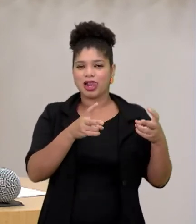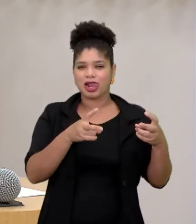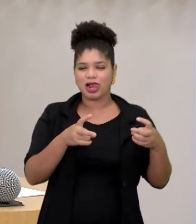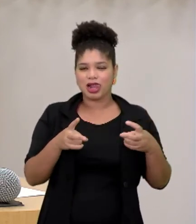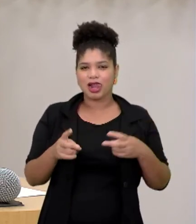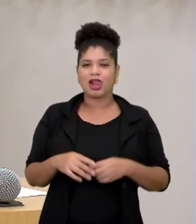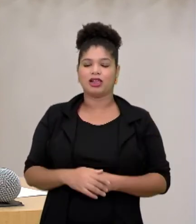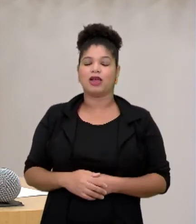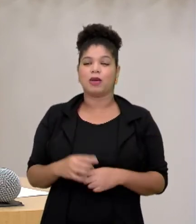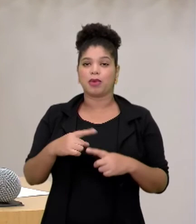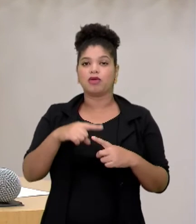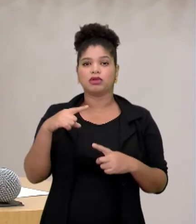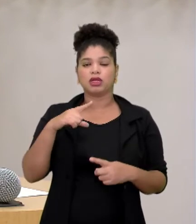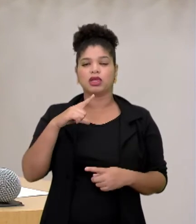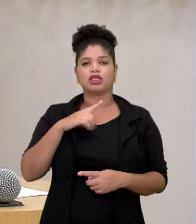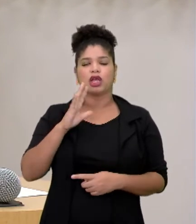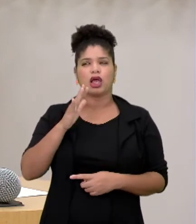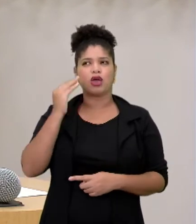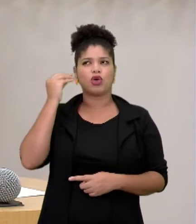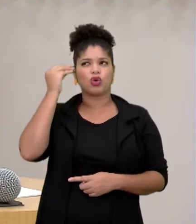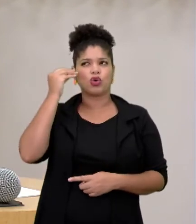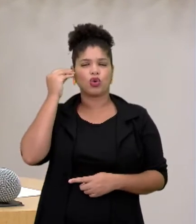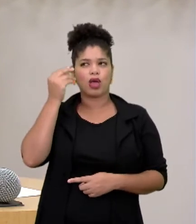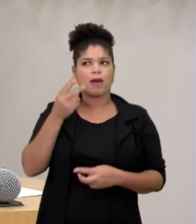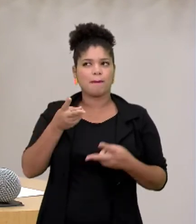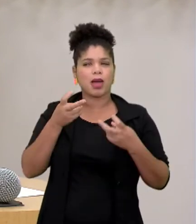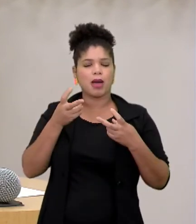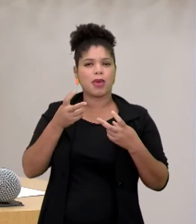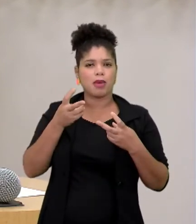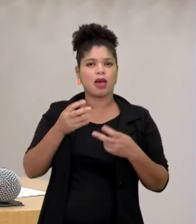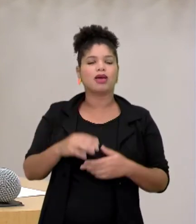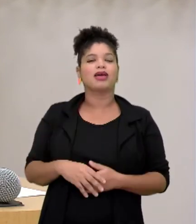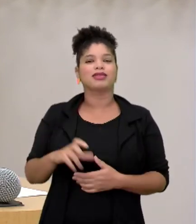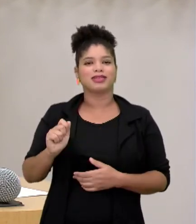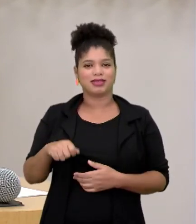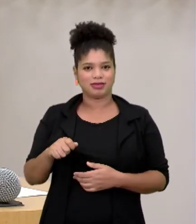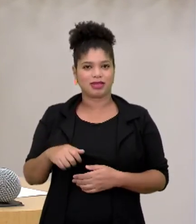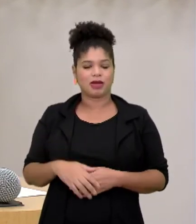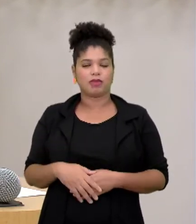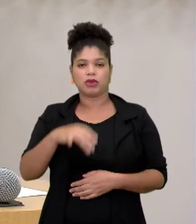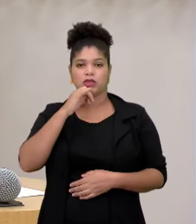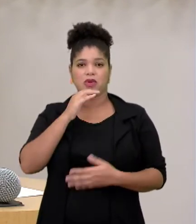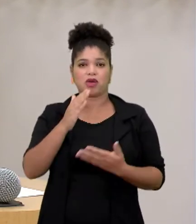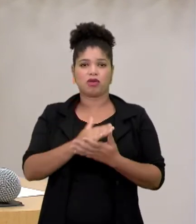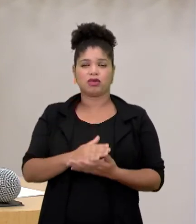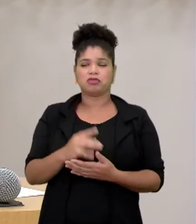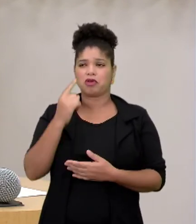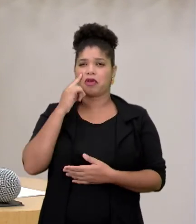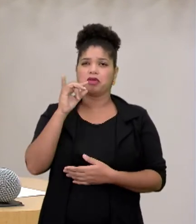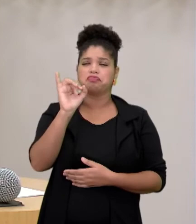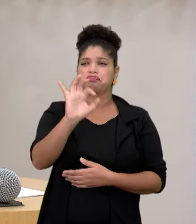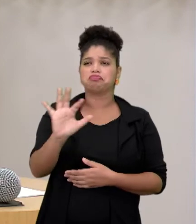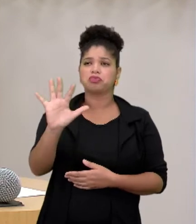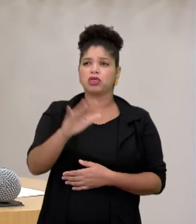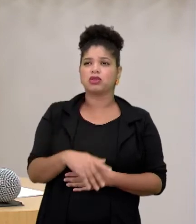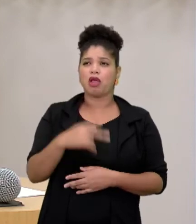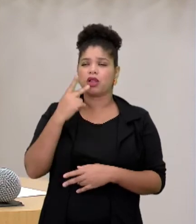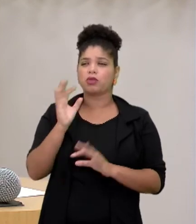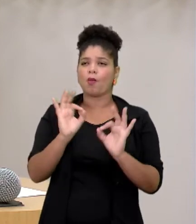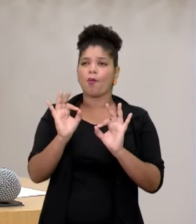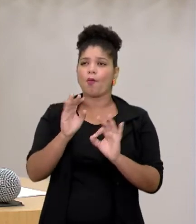começando a ter esse repertório, vocês vão começar a observar bastante coisa. Propaganda que não diz nada, só mostra imagem.